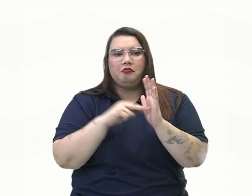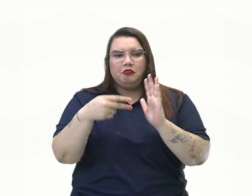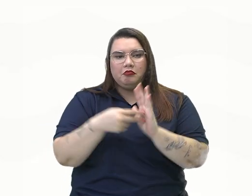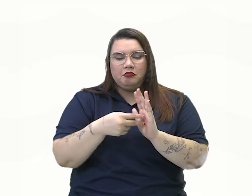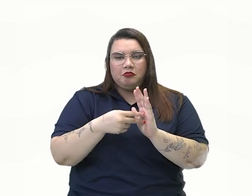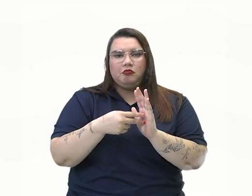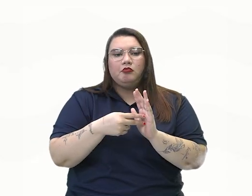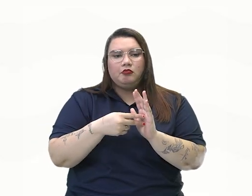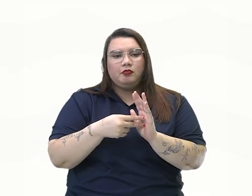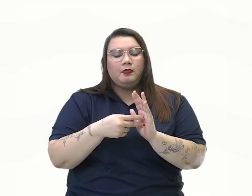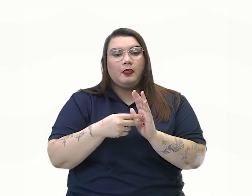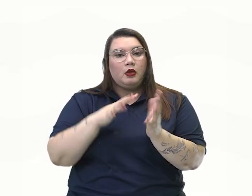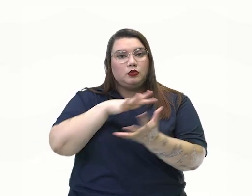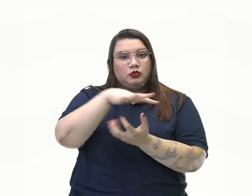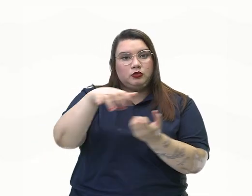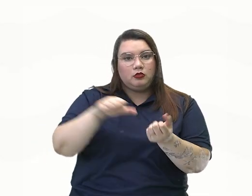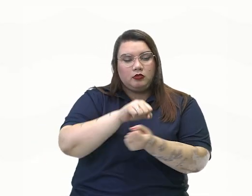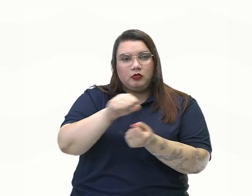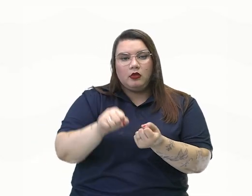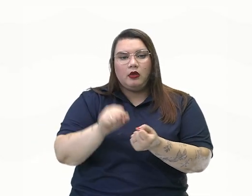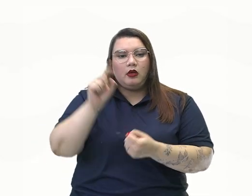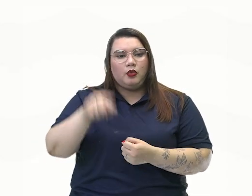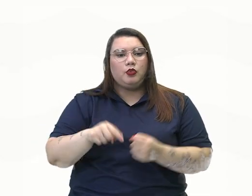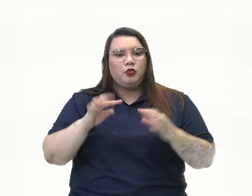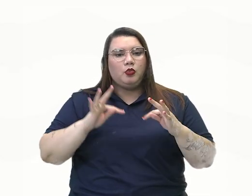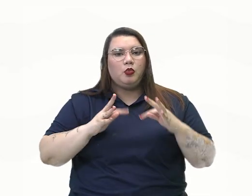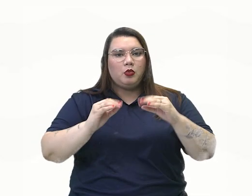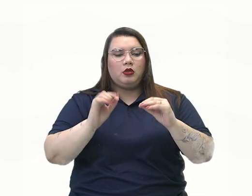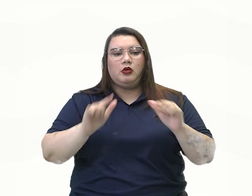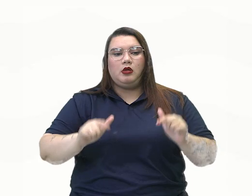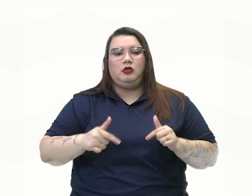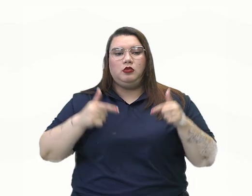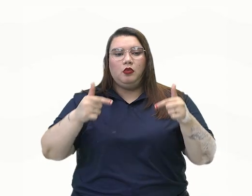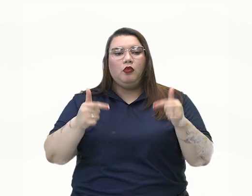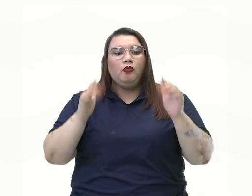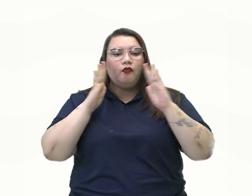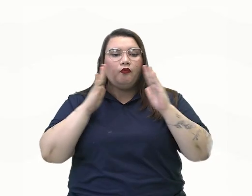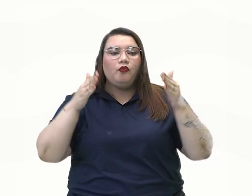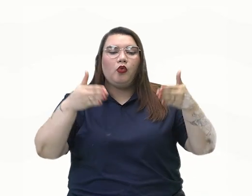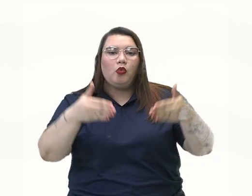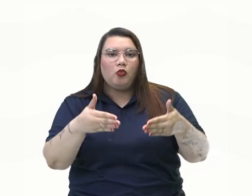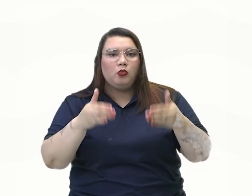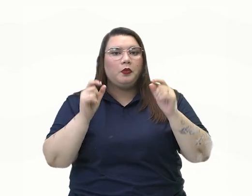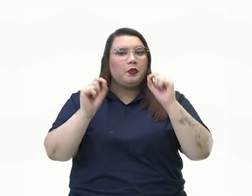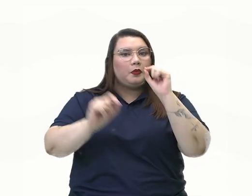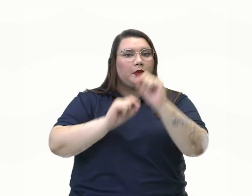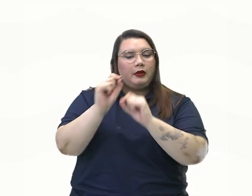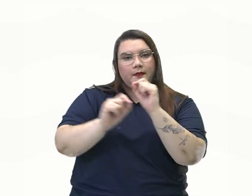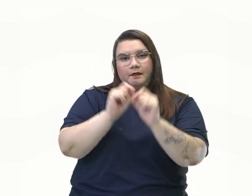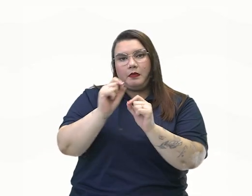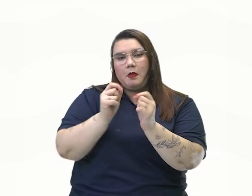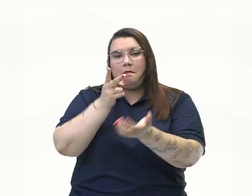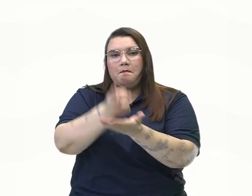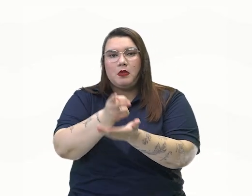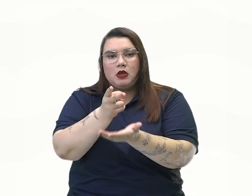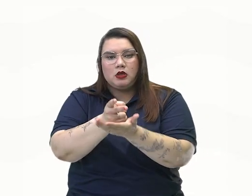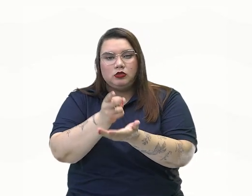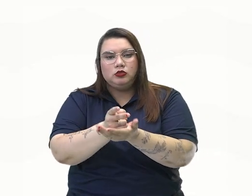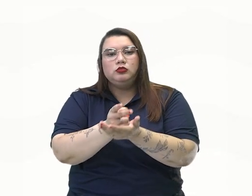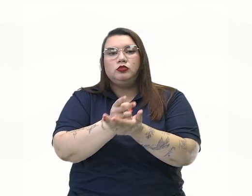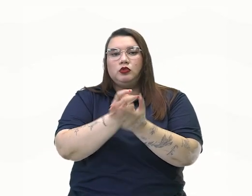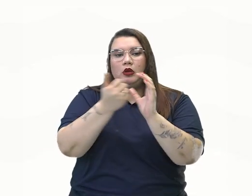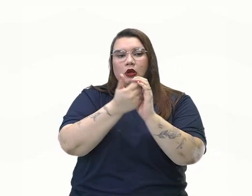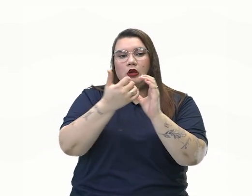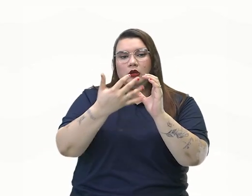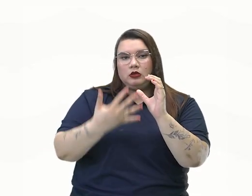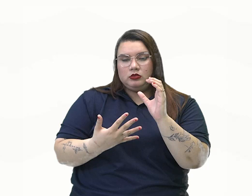é a sustentabilidade? Sustentabilidade é toda ação destinadas a manter